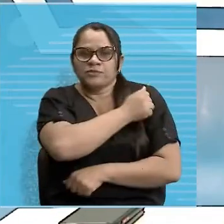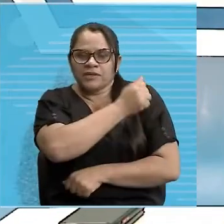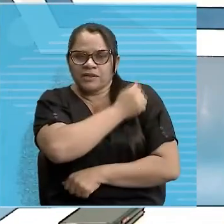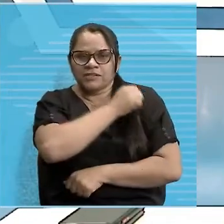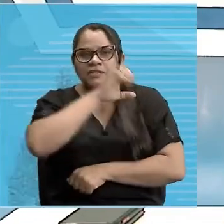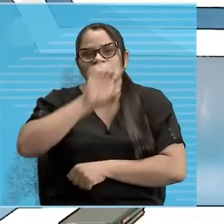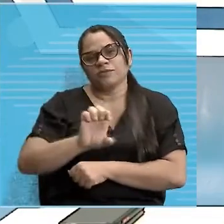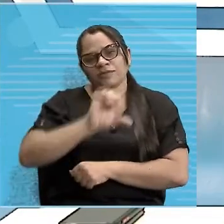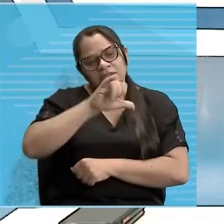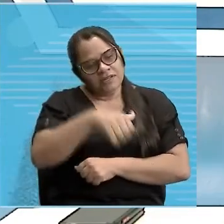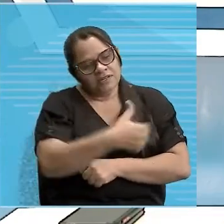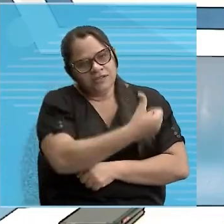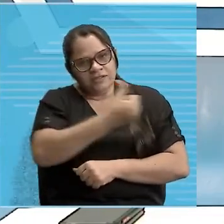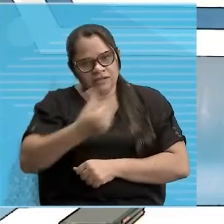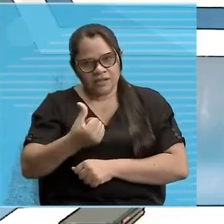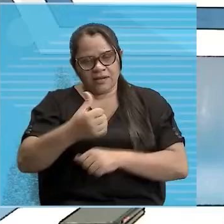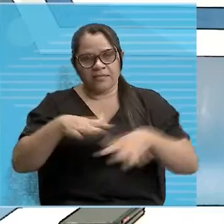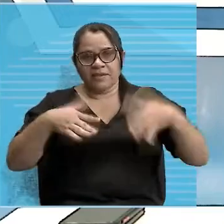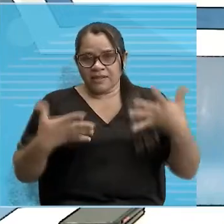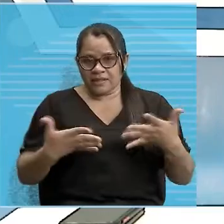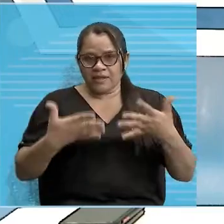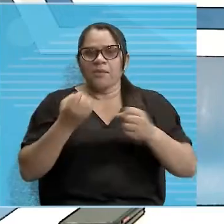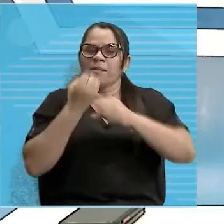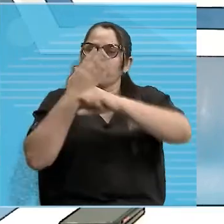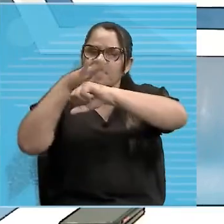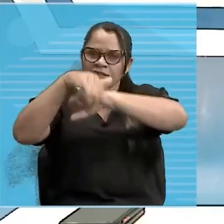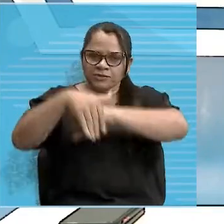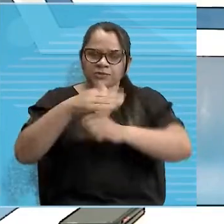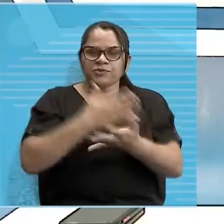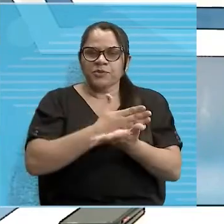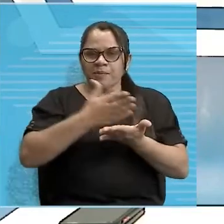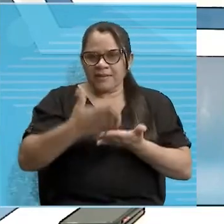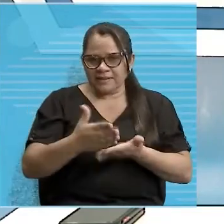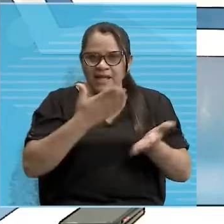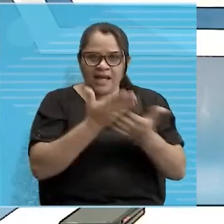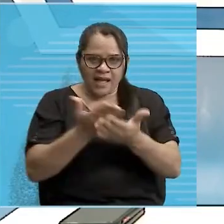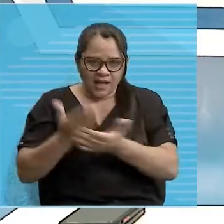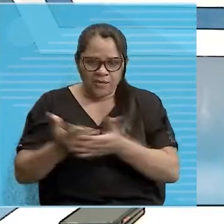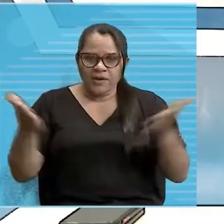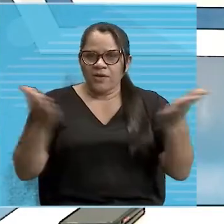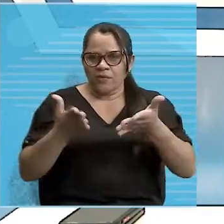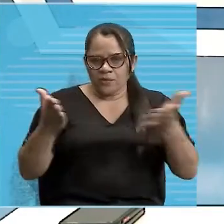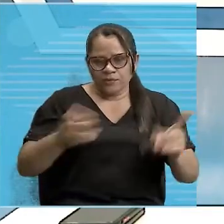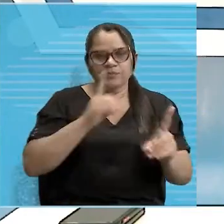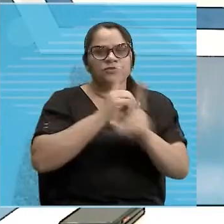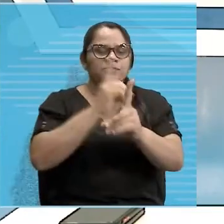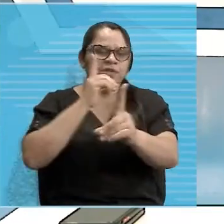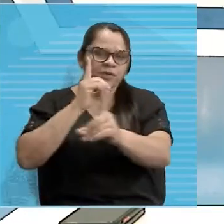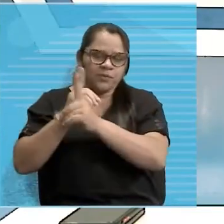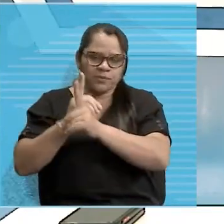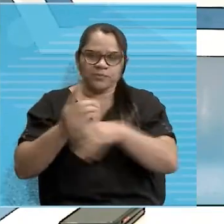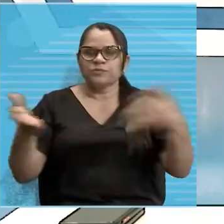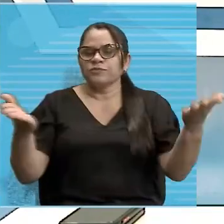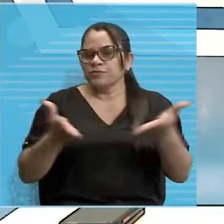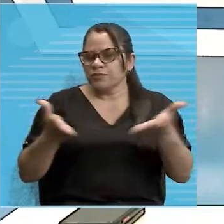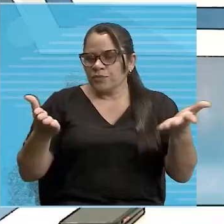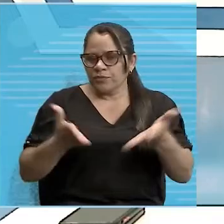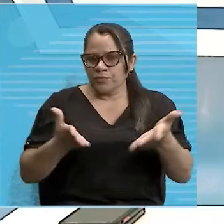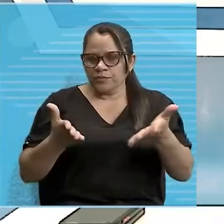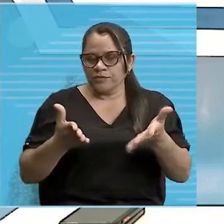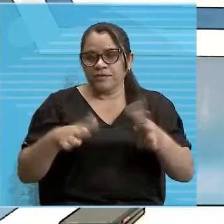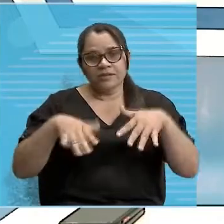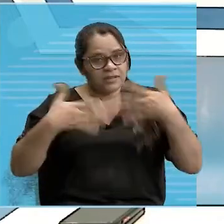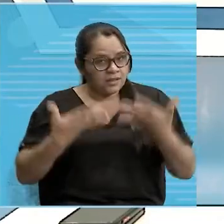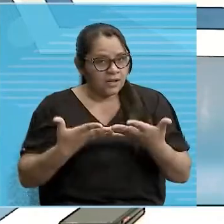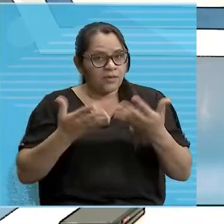etapa. Galerinha, muito boa noite! Vamos começar a nossa aula de hoje, nosso encontro de hoje. E eu